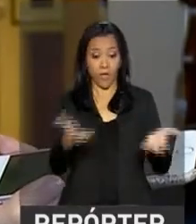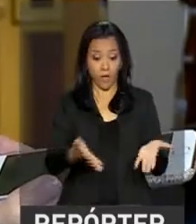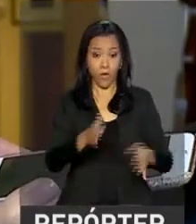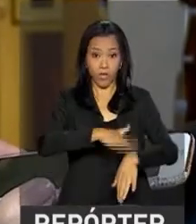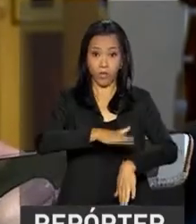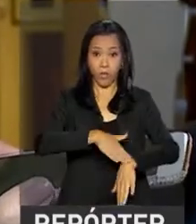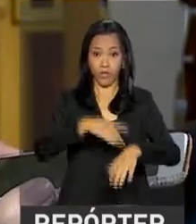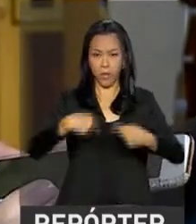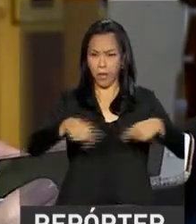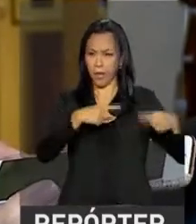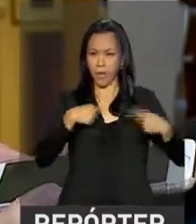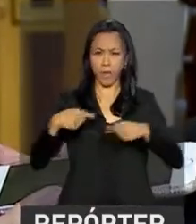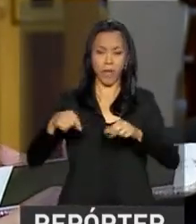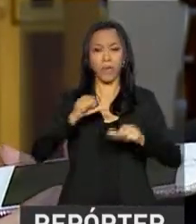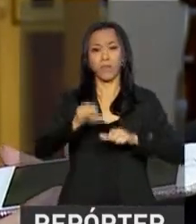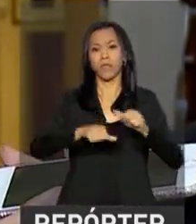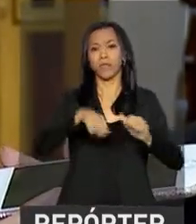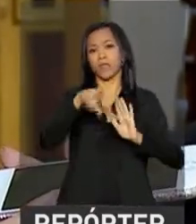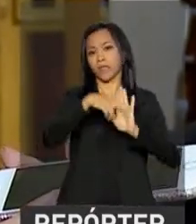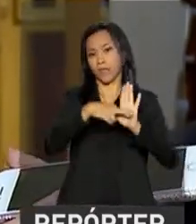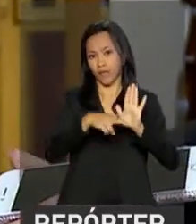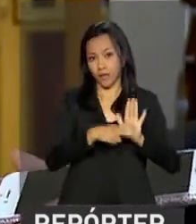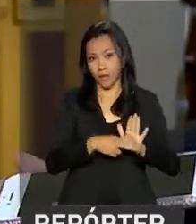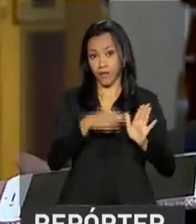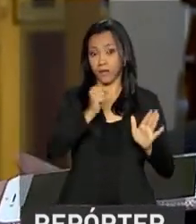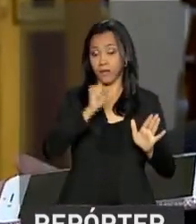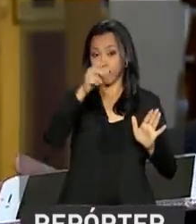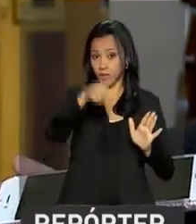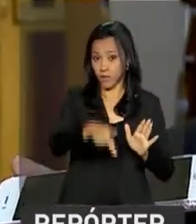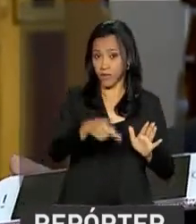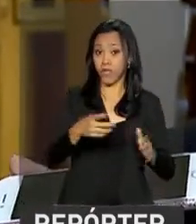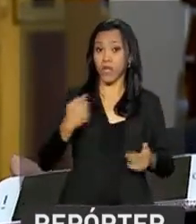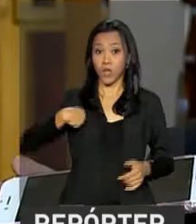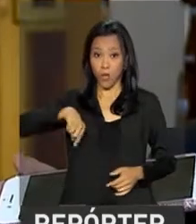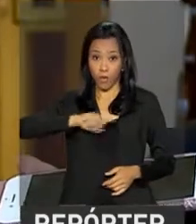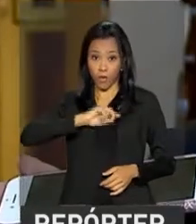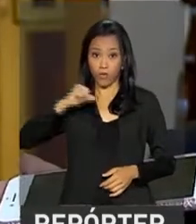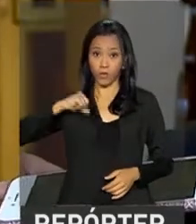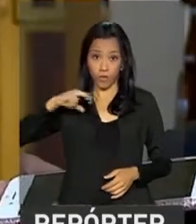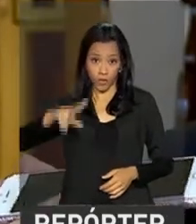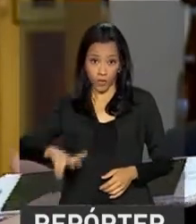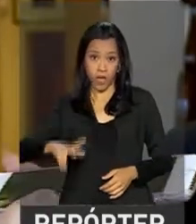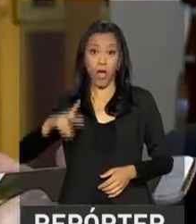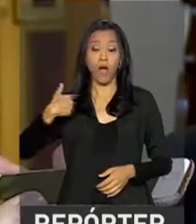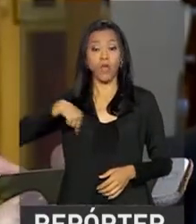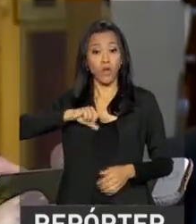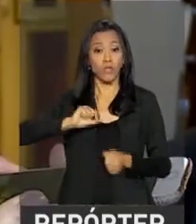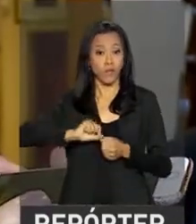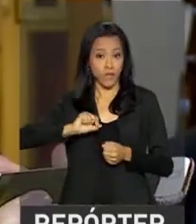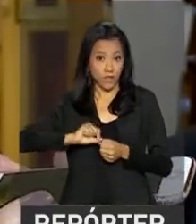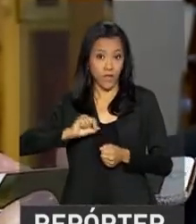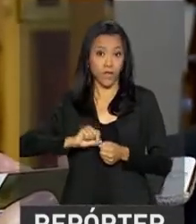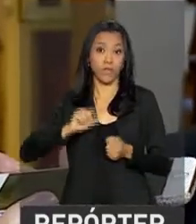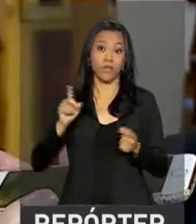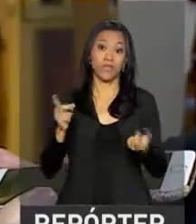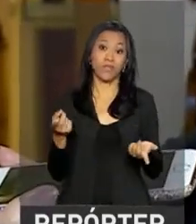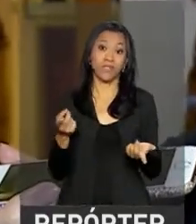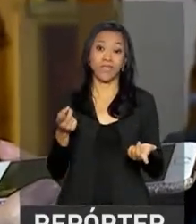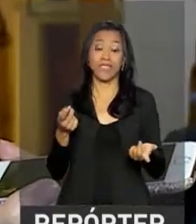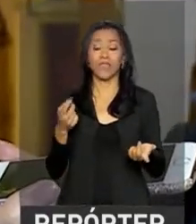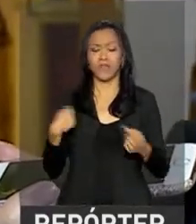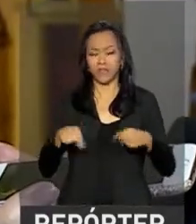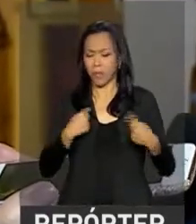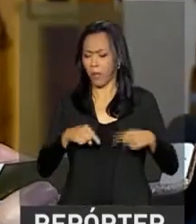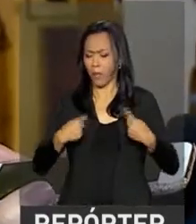discutida. Nós em Portugal, se me permitem fazer a comparação, fizemos uma reforma da Previdência que foi na altura muito